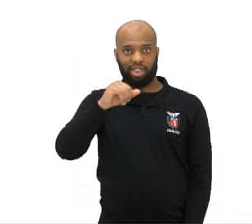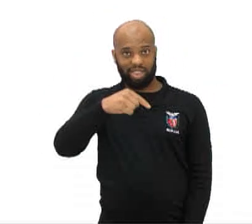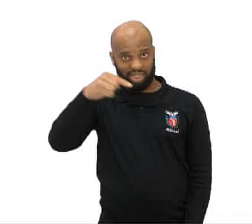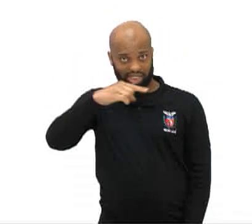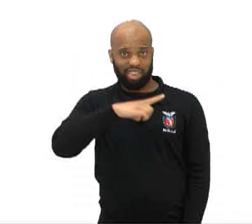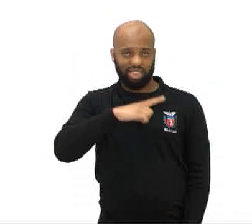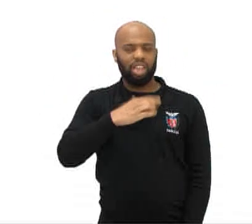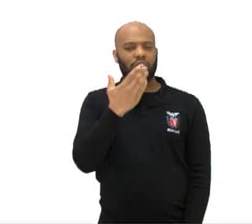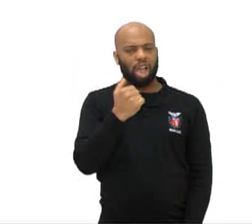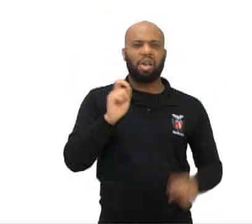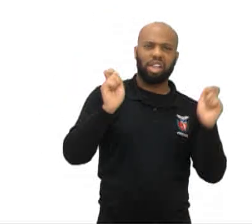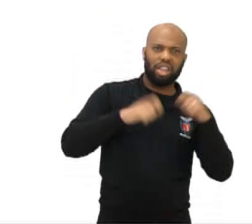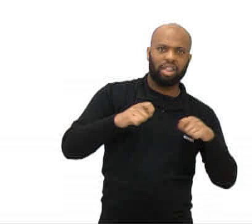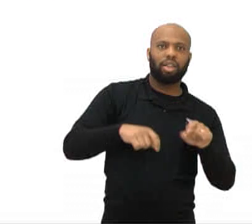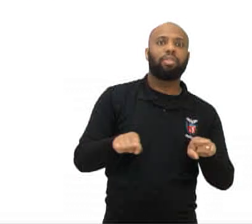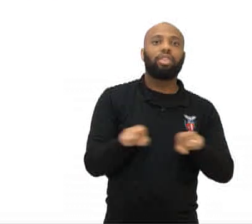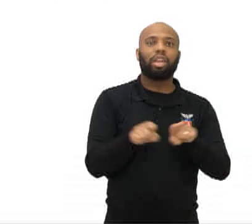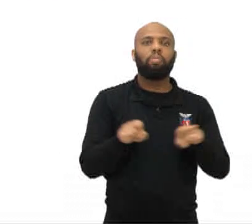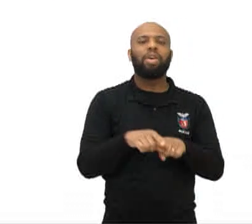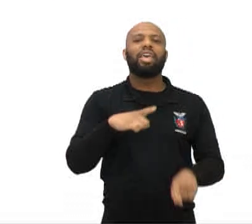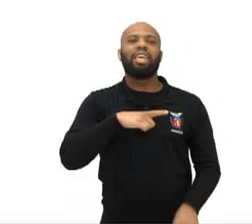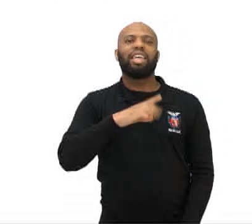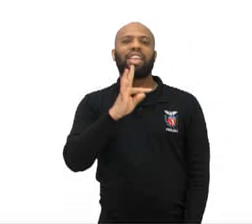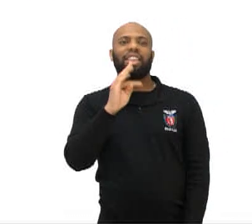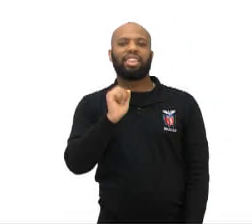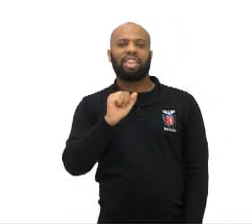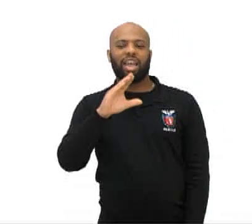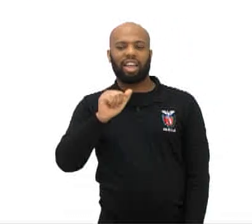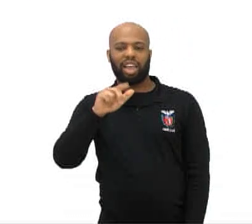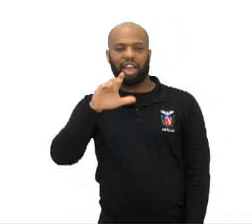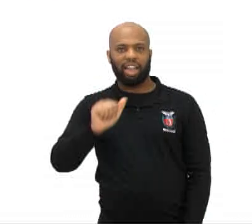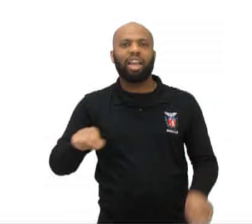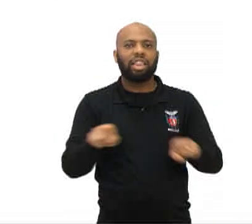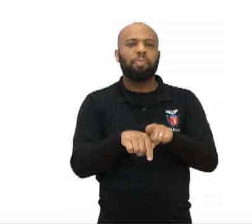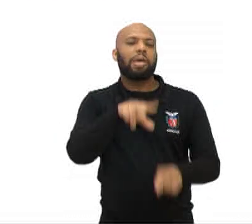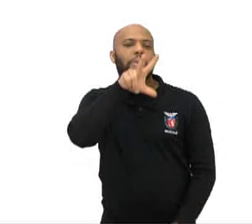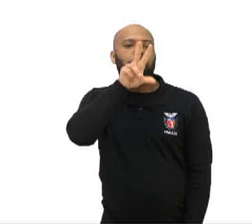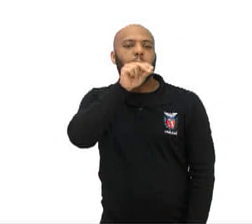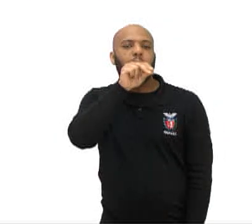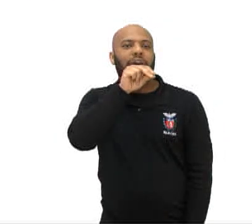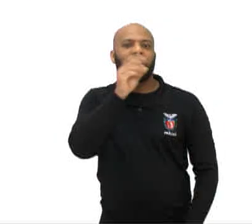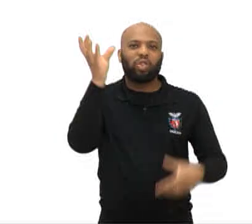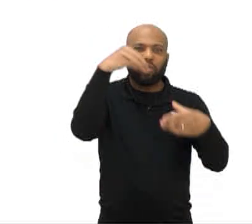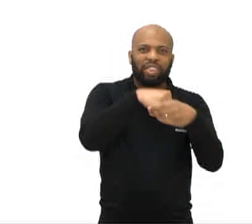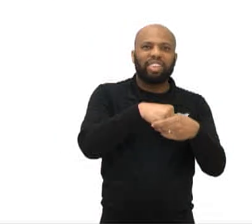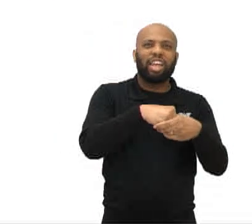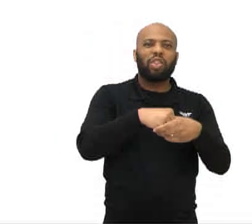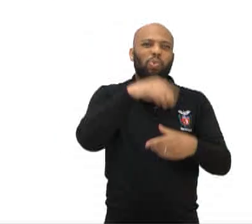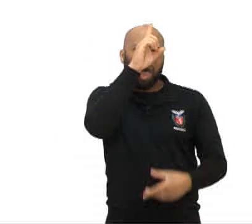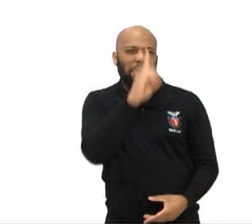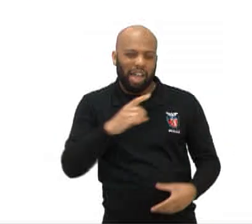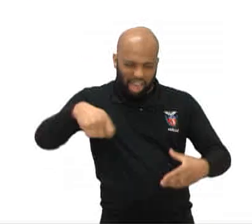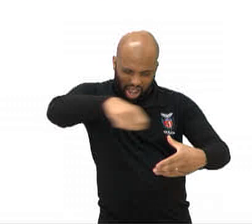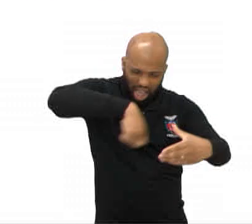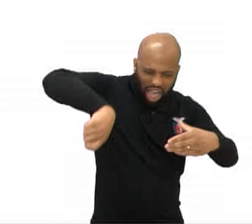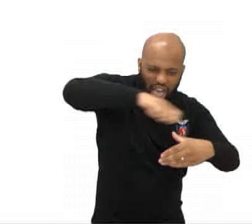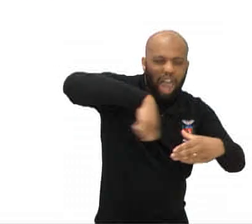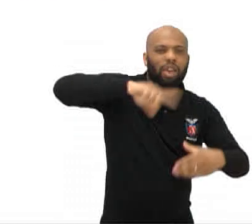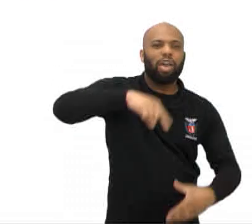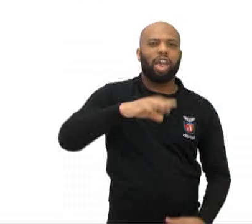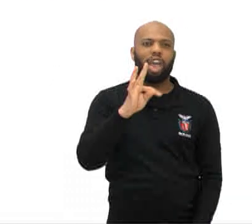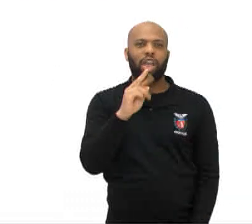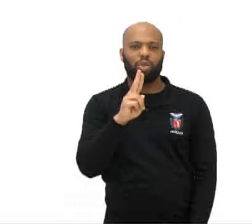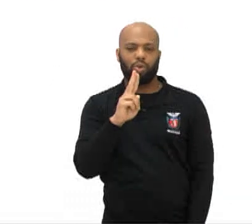né? O tacacá, o pato no tucupi. Então, são sempre pratos relacionados ali